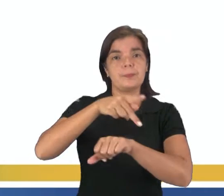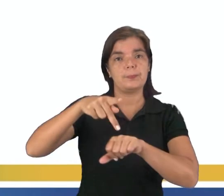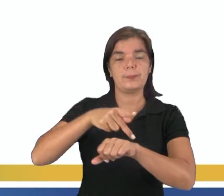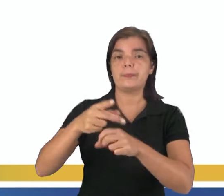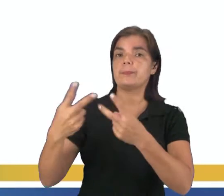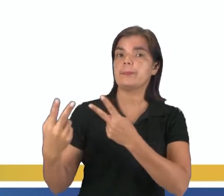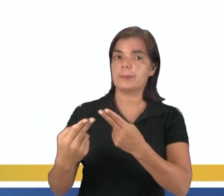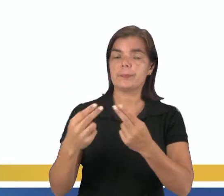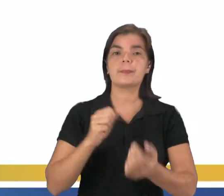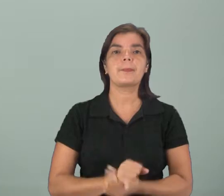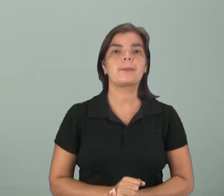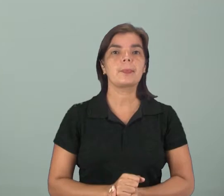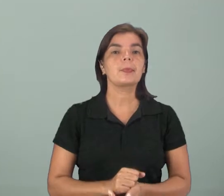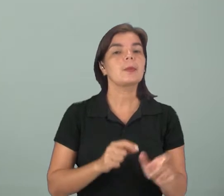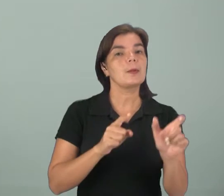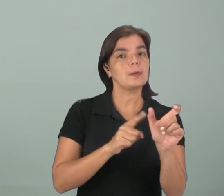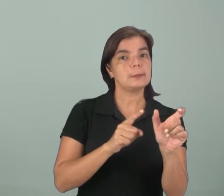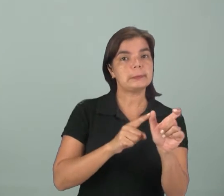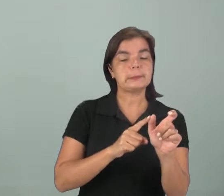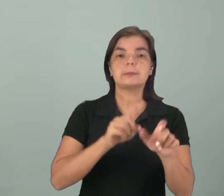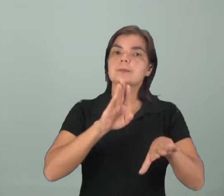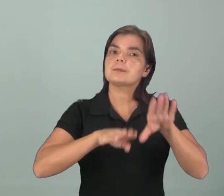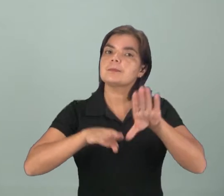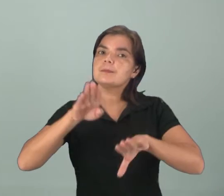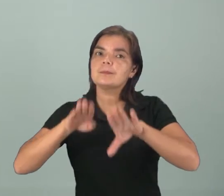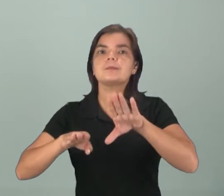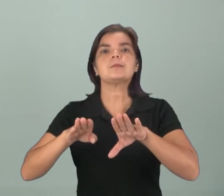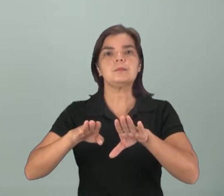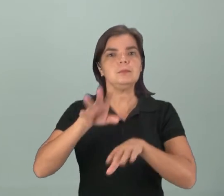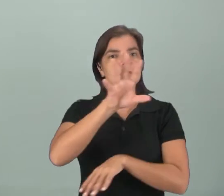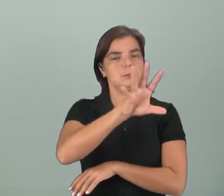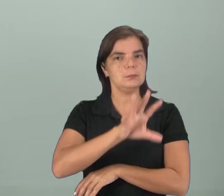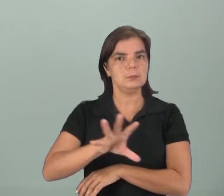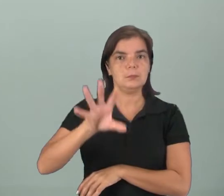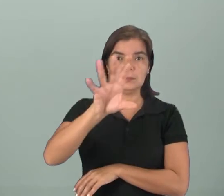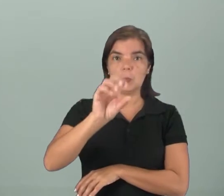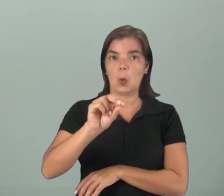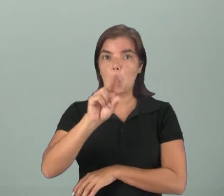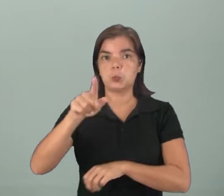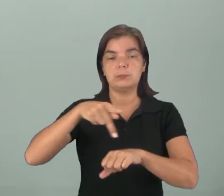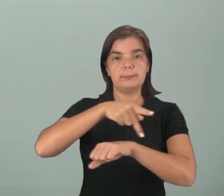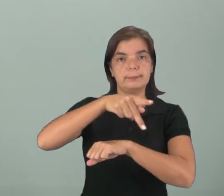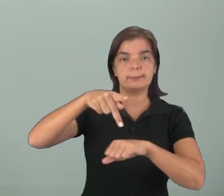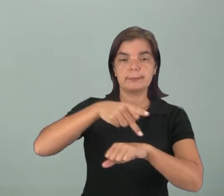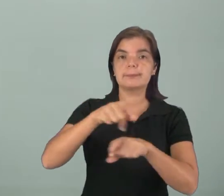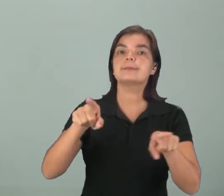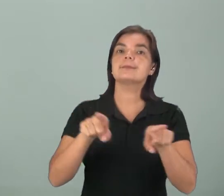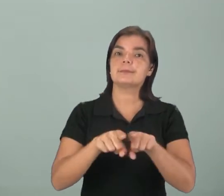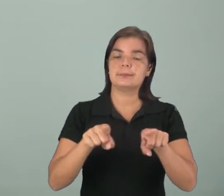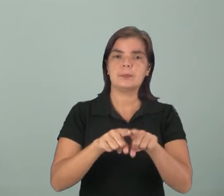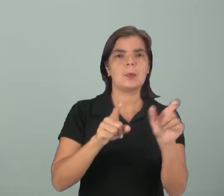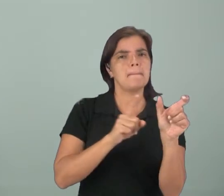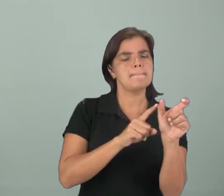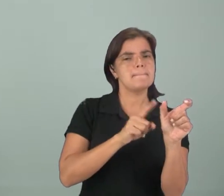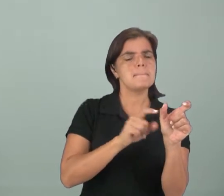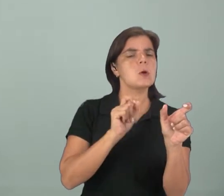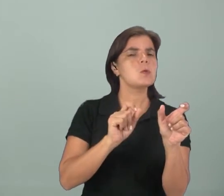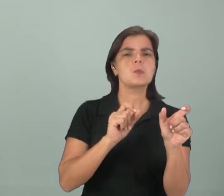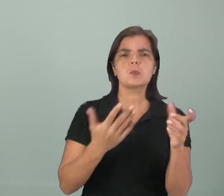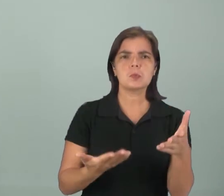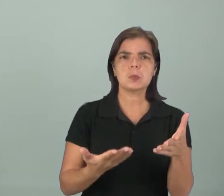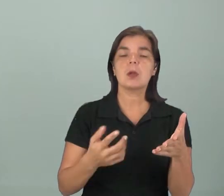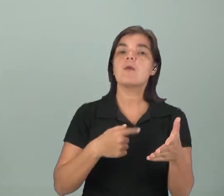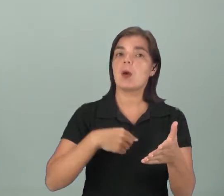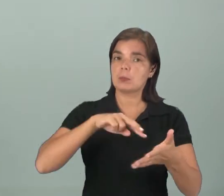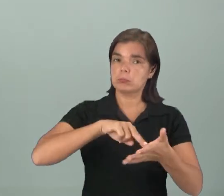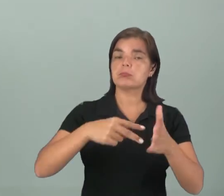países, né? A polissemia ela vai variar muito de região ou de país, né? Palavras que vai